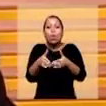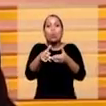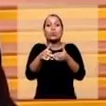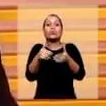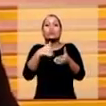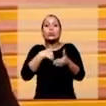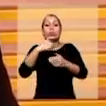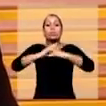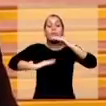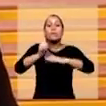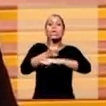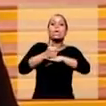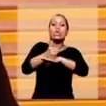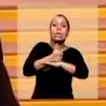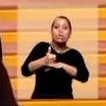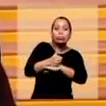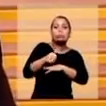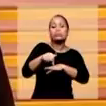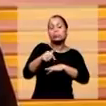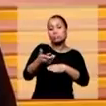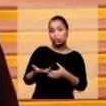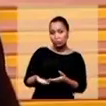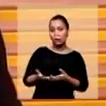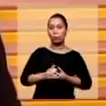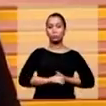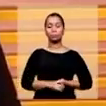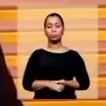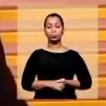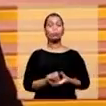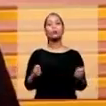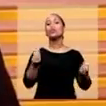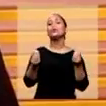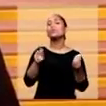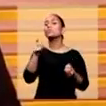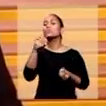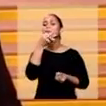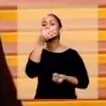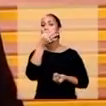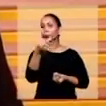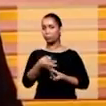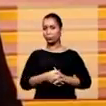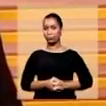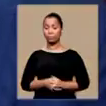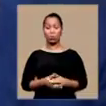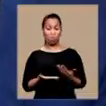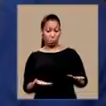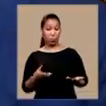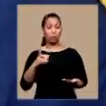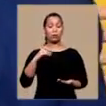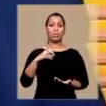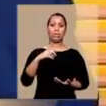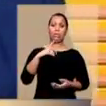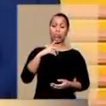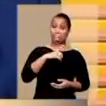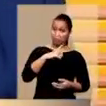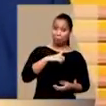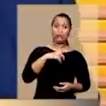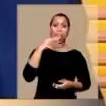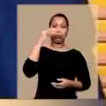só na área que eu tenho especialidade, que eu sou especialista e que eu tenho experiência? Como que você avalia isso? Bom, nós temos